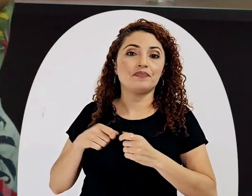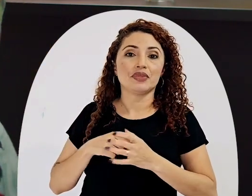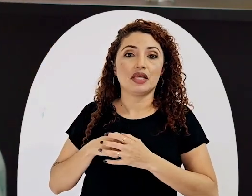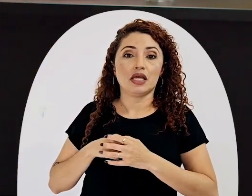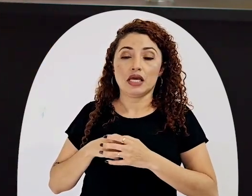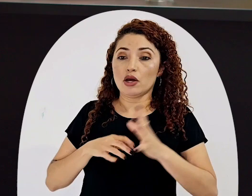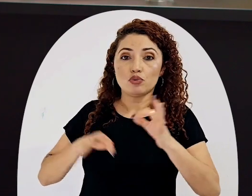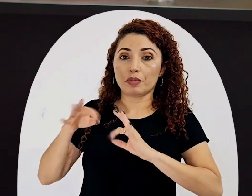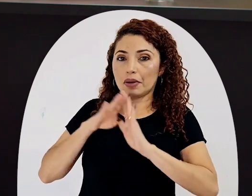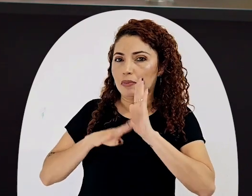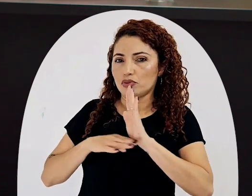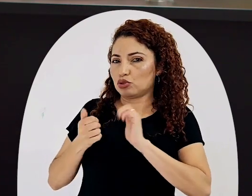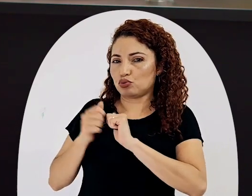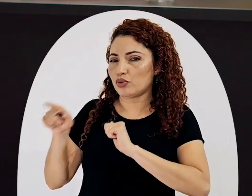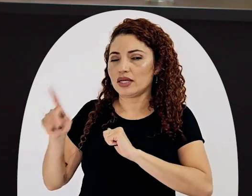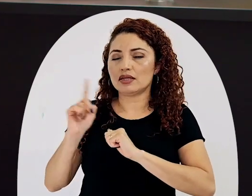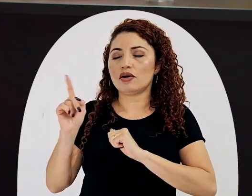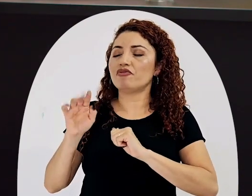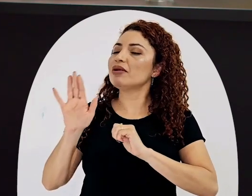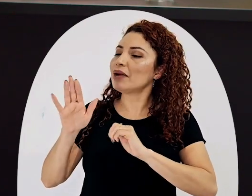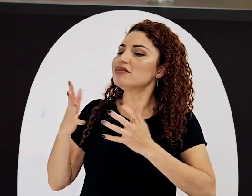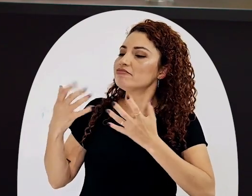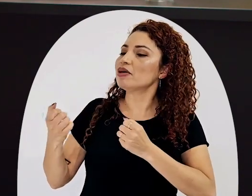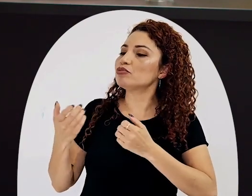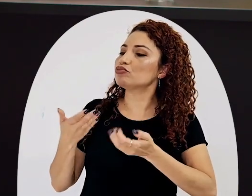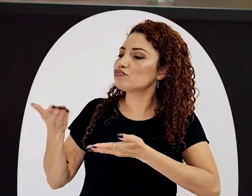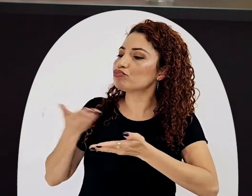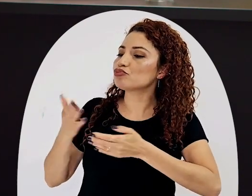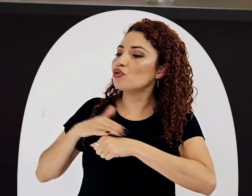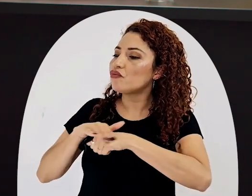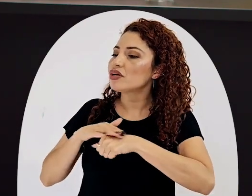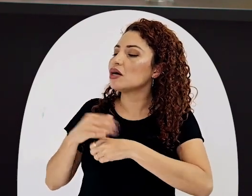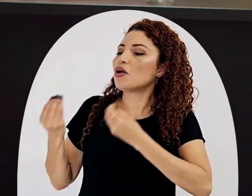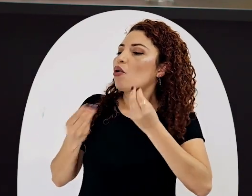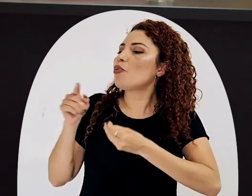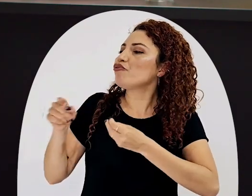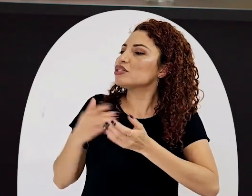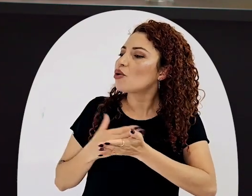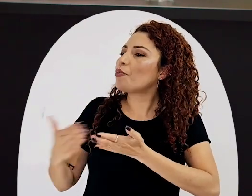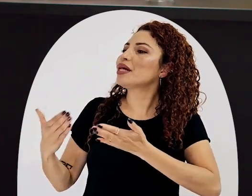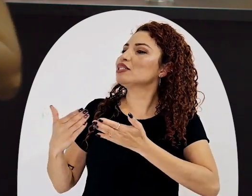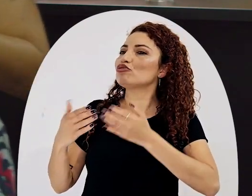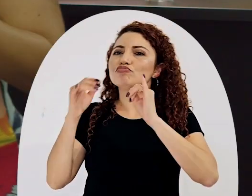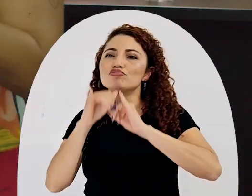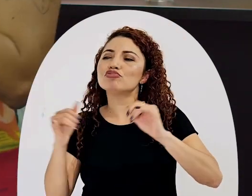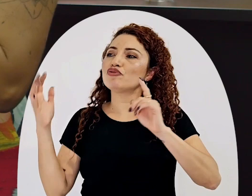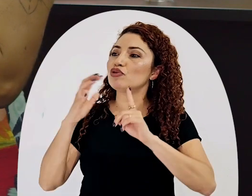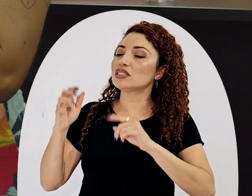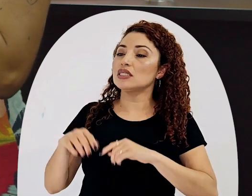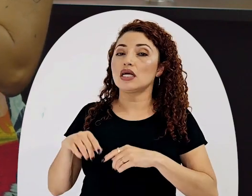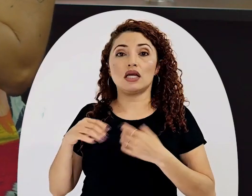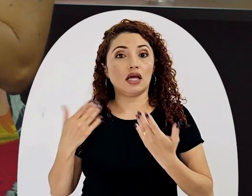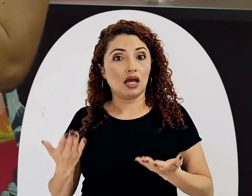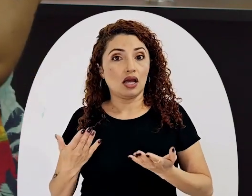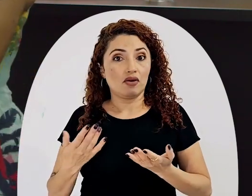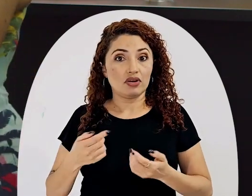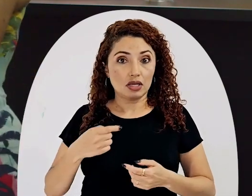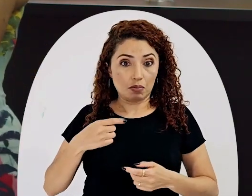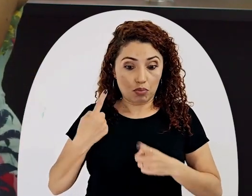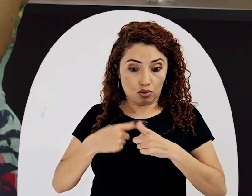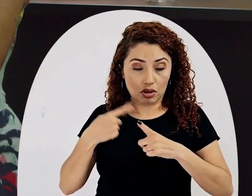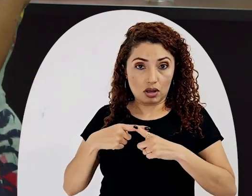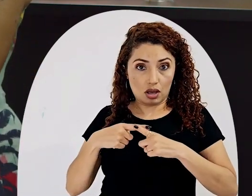e eu falei, poxa, mas como que nasceu, né, essa pessoa influencer hoje e tal? Ele falou assim, eu sou filho de projetos sociais, senão eu